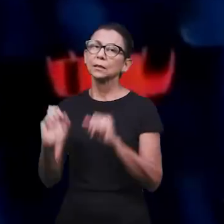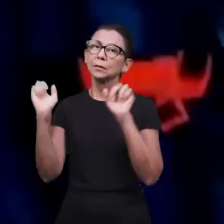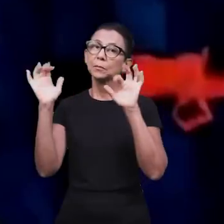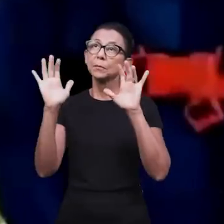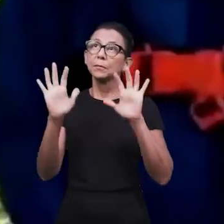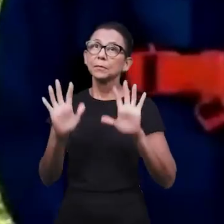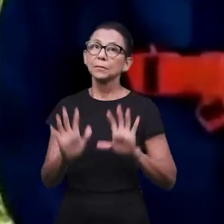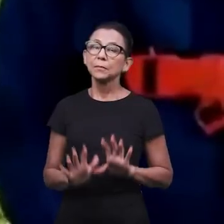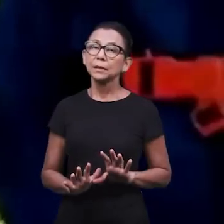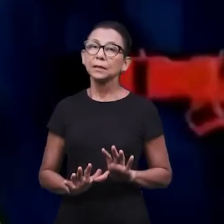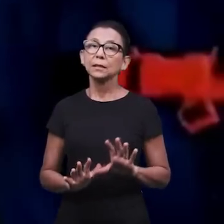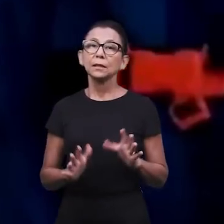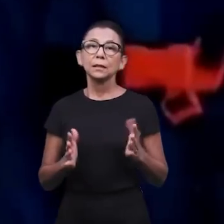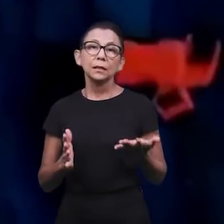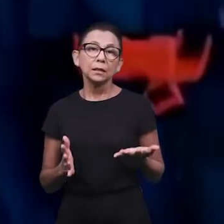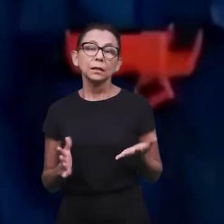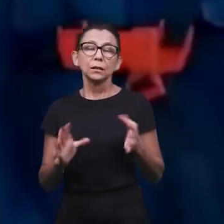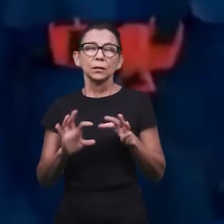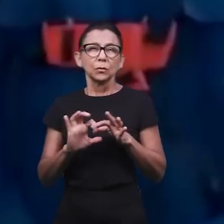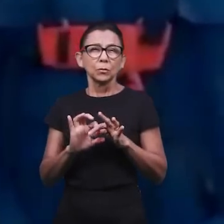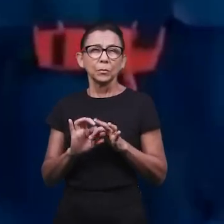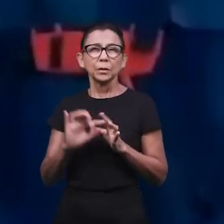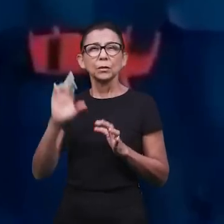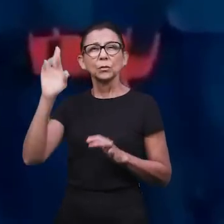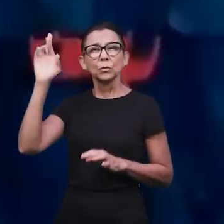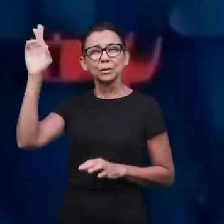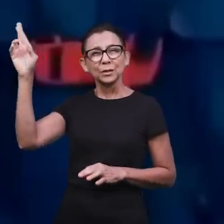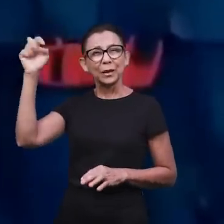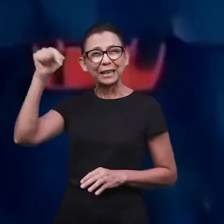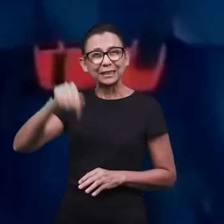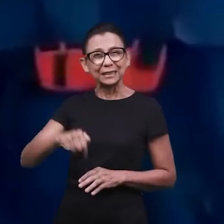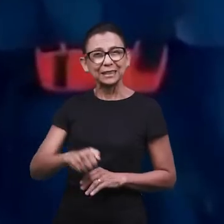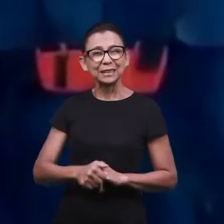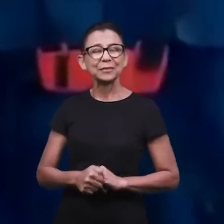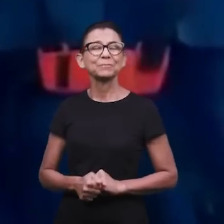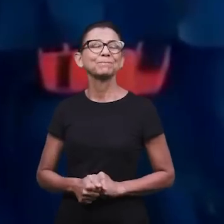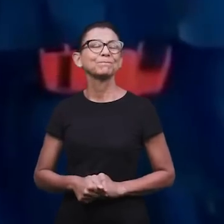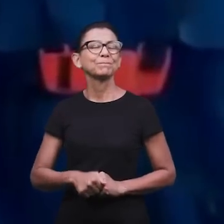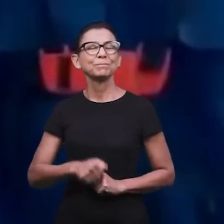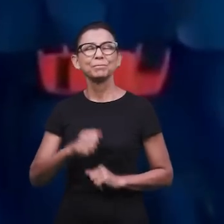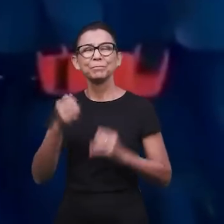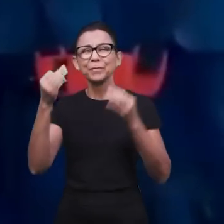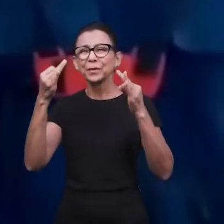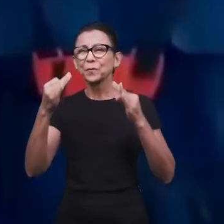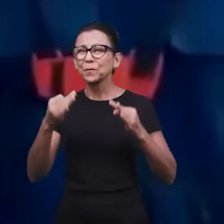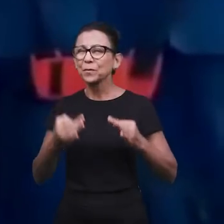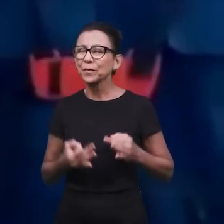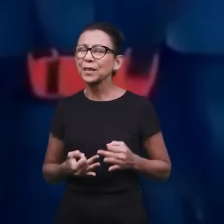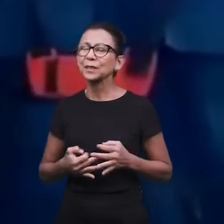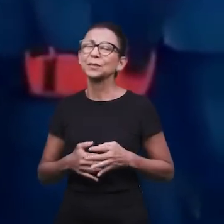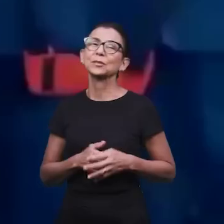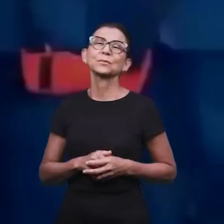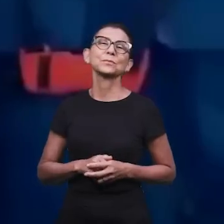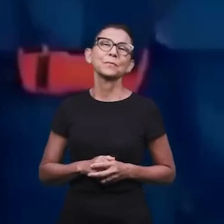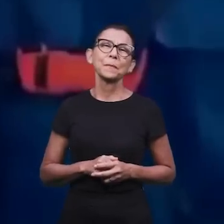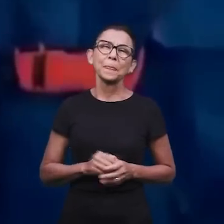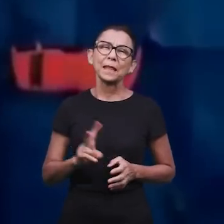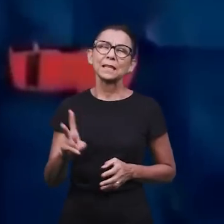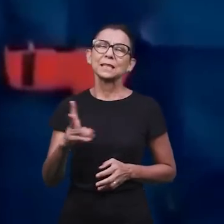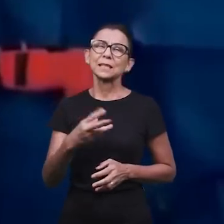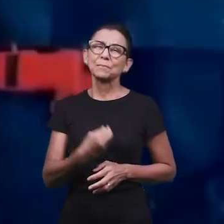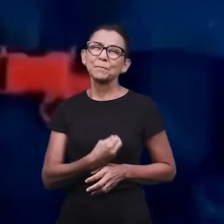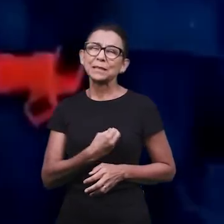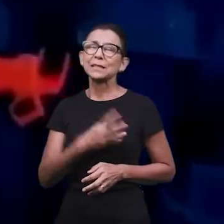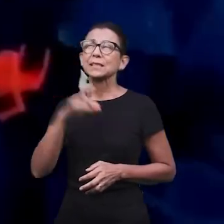dizer que a comunhão com o Senhor aqui nesse lugar é incomparável. É um trabalho que nós sentimos constantemente a presença do Deus vivo